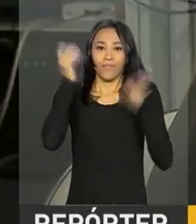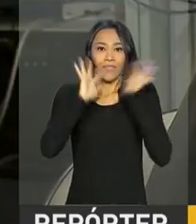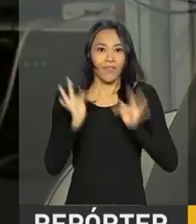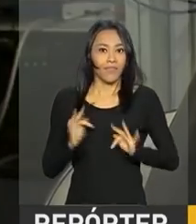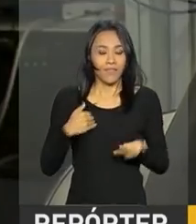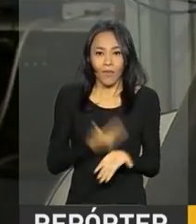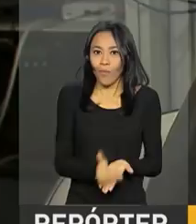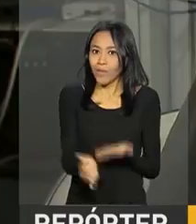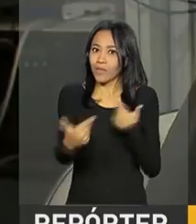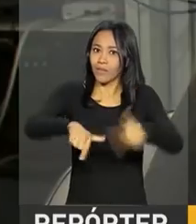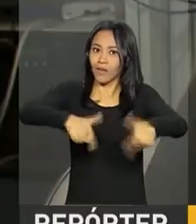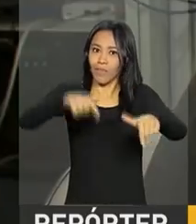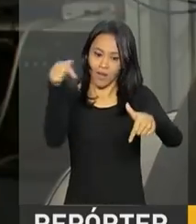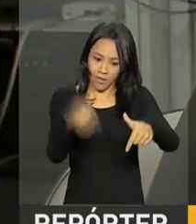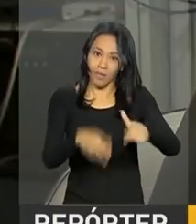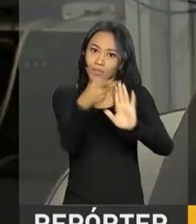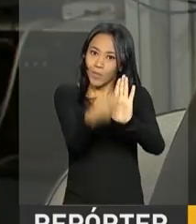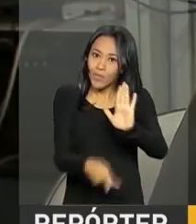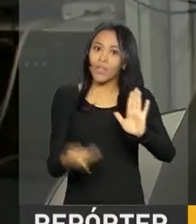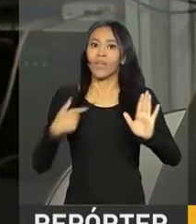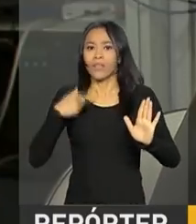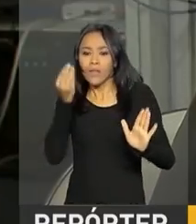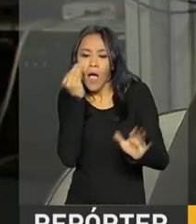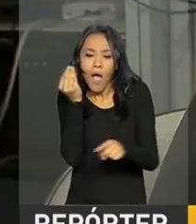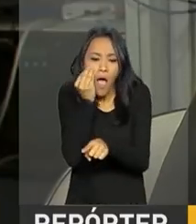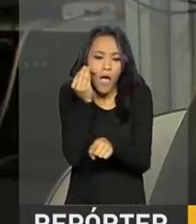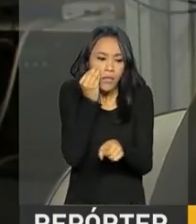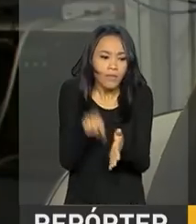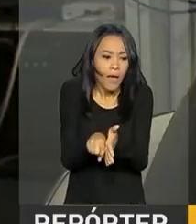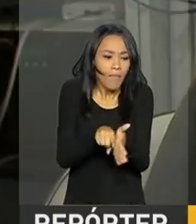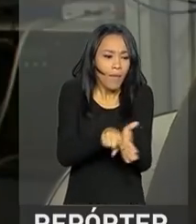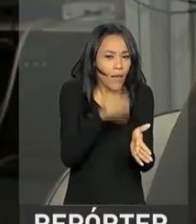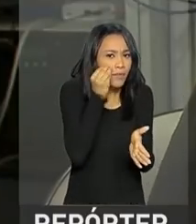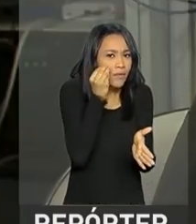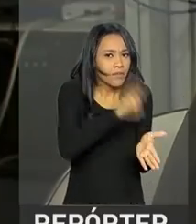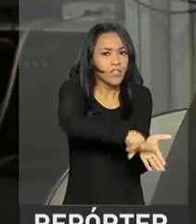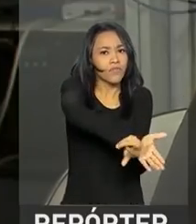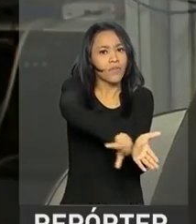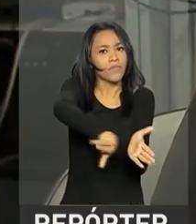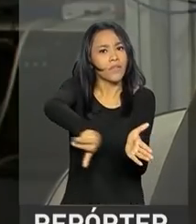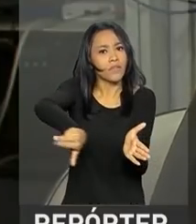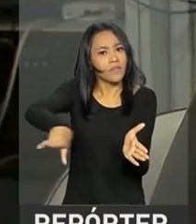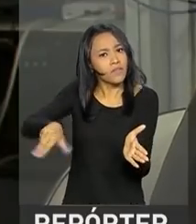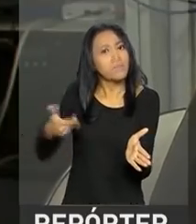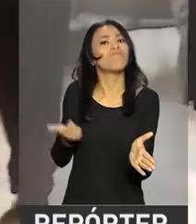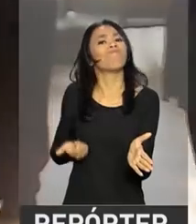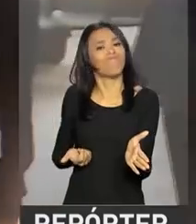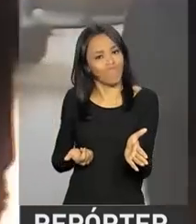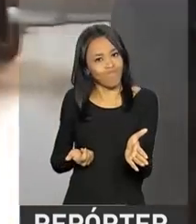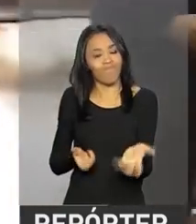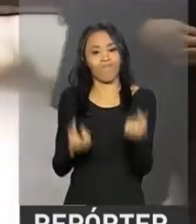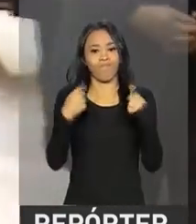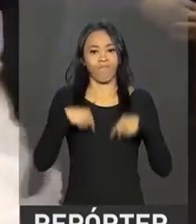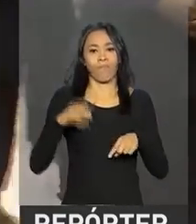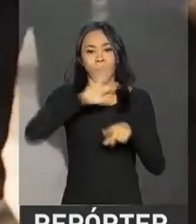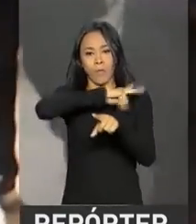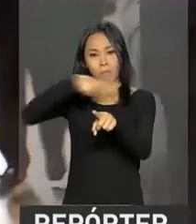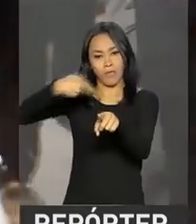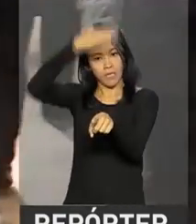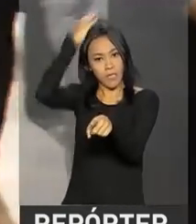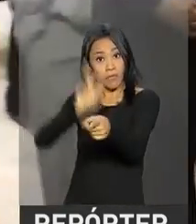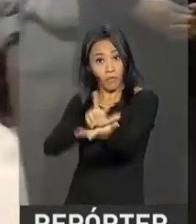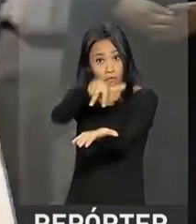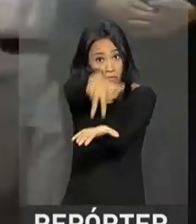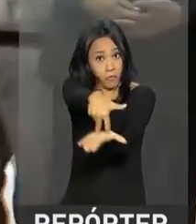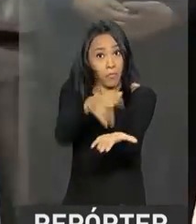começar a trabalhar no Sirius e começar a fazer esses experimentos diferentes, enfim, mais avançados. O presidente Michel Temer foi